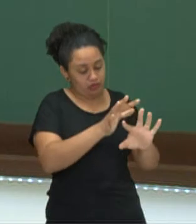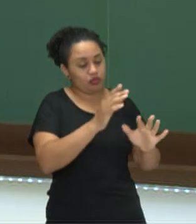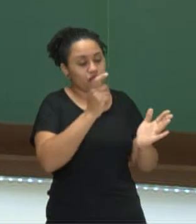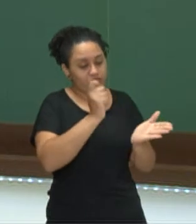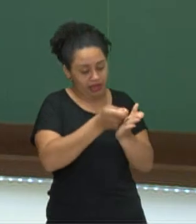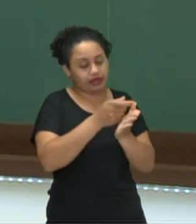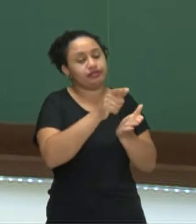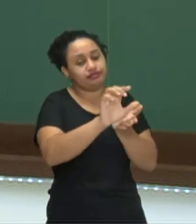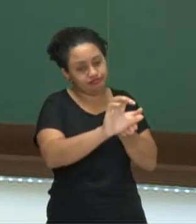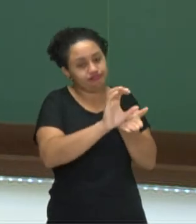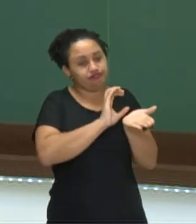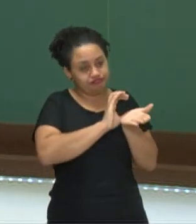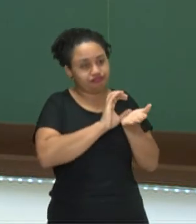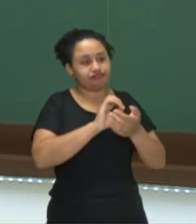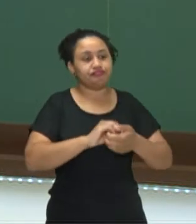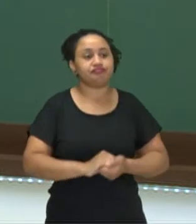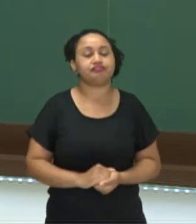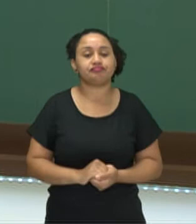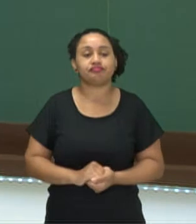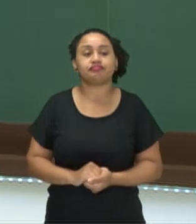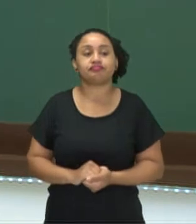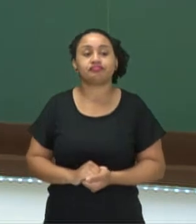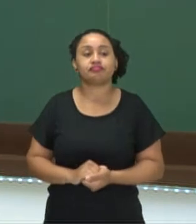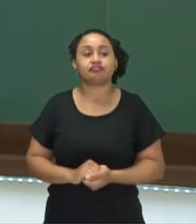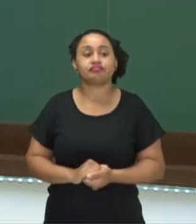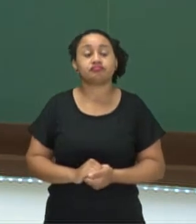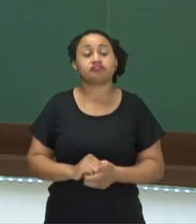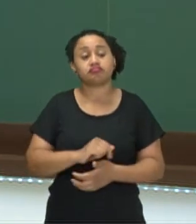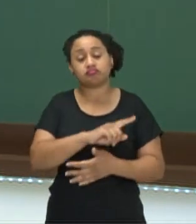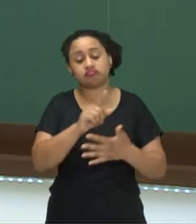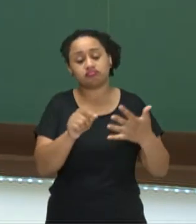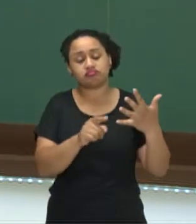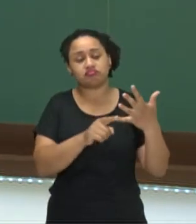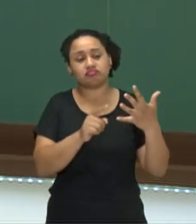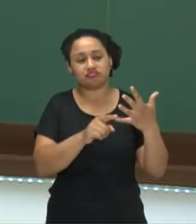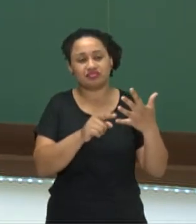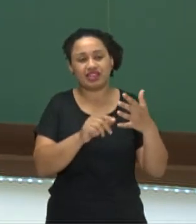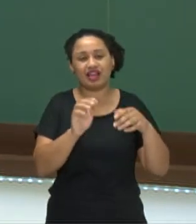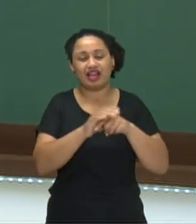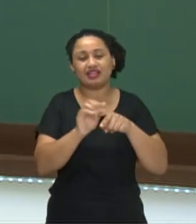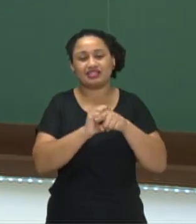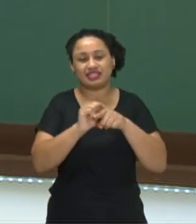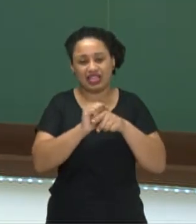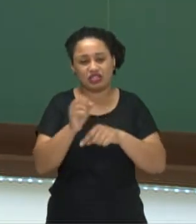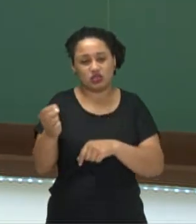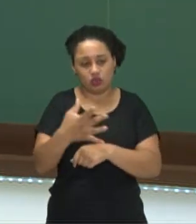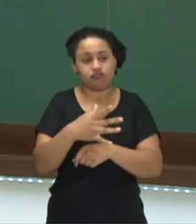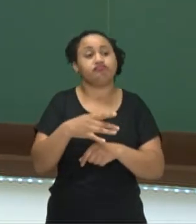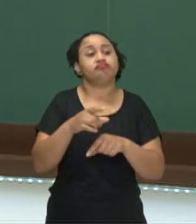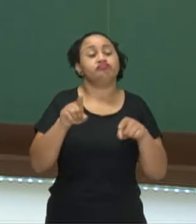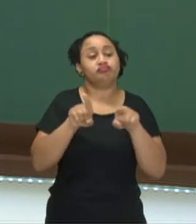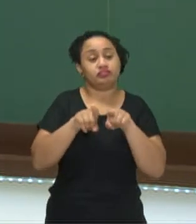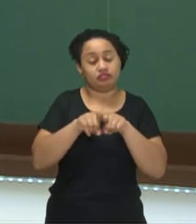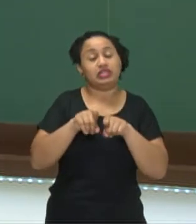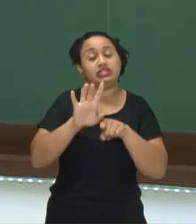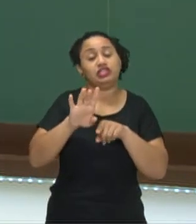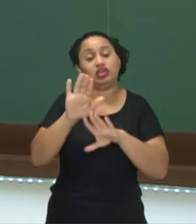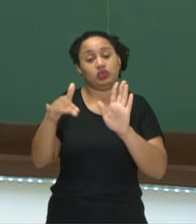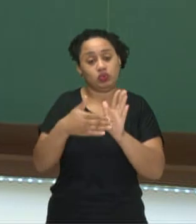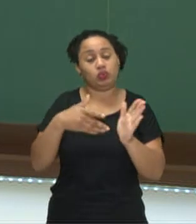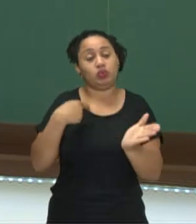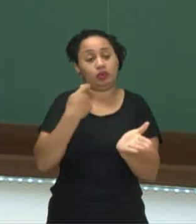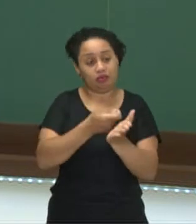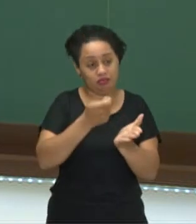dizemos que é um ativo. Tranquilo? Agora, um tênis novo, novamente. Se ele estiver quitado e